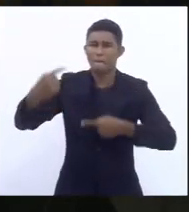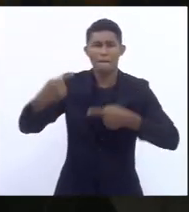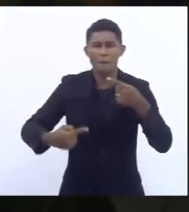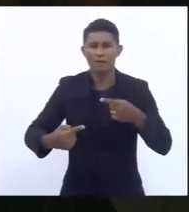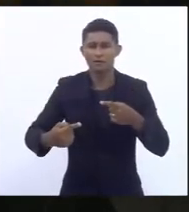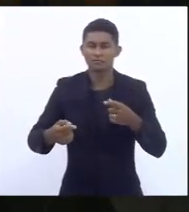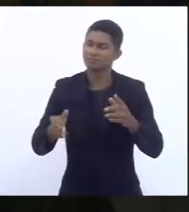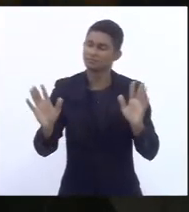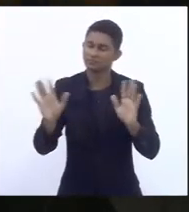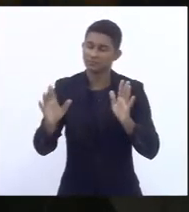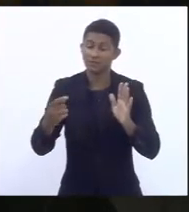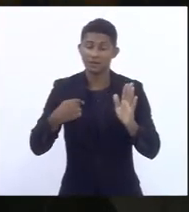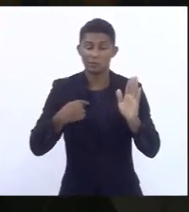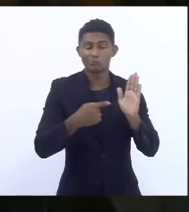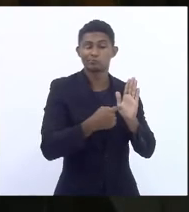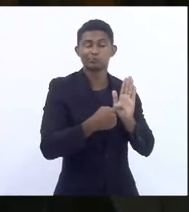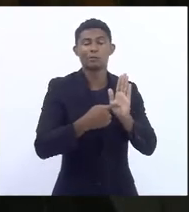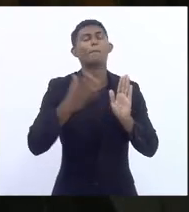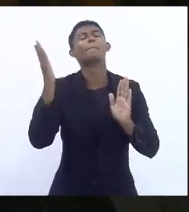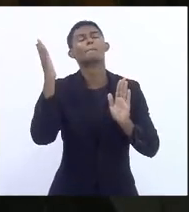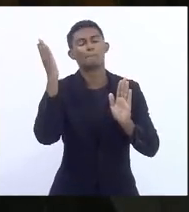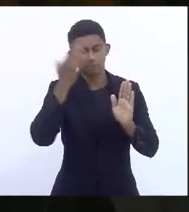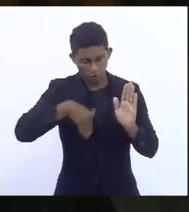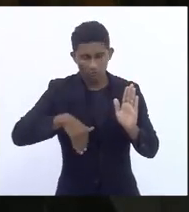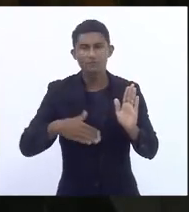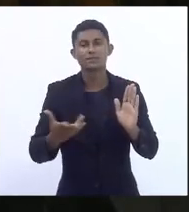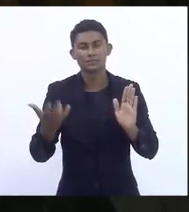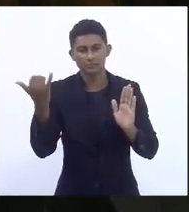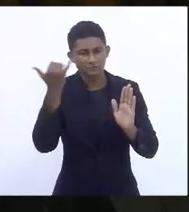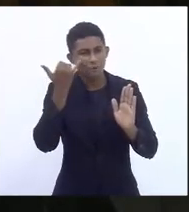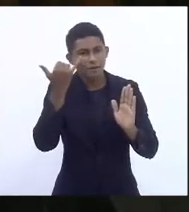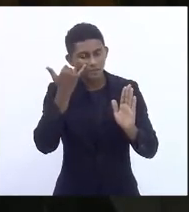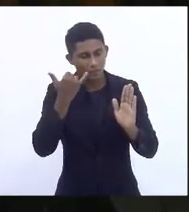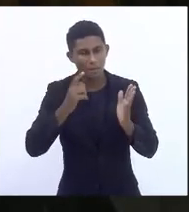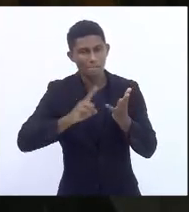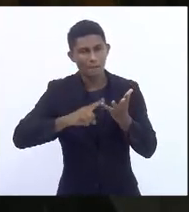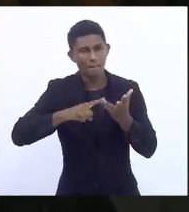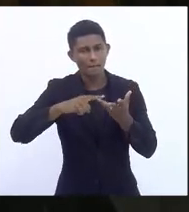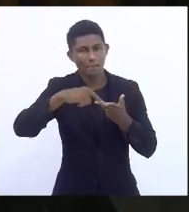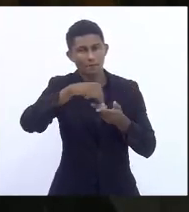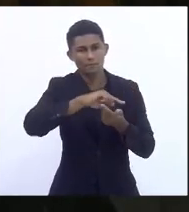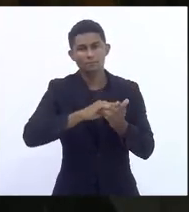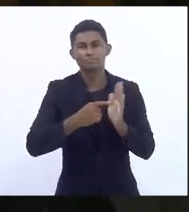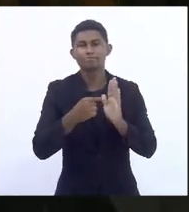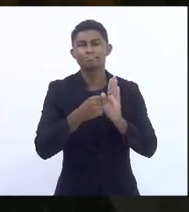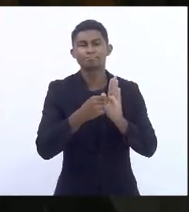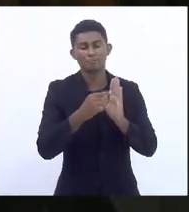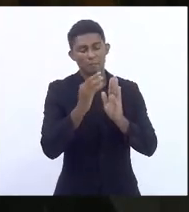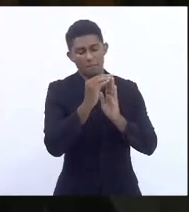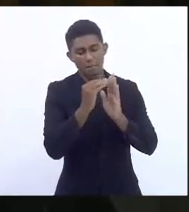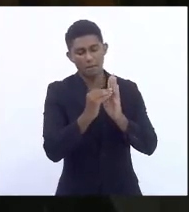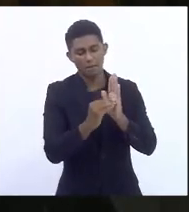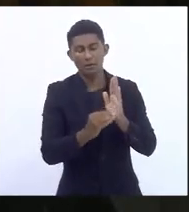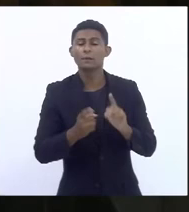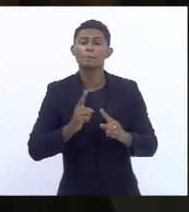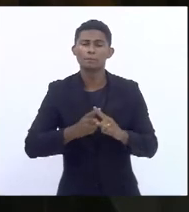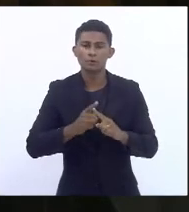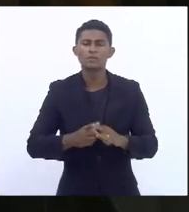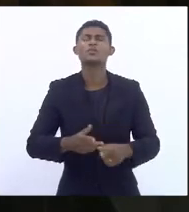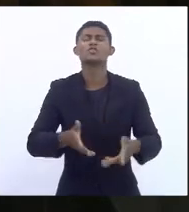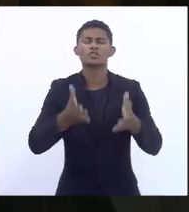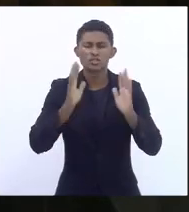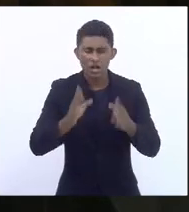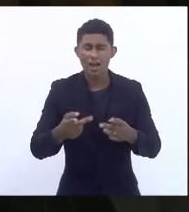aqui indicadores, porque eu tenho repetido inúmeras vezes que